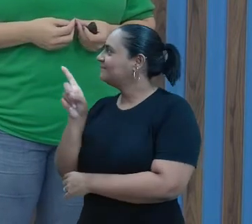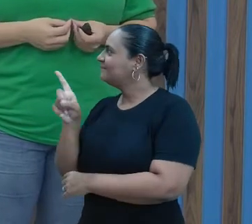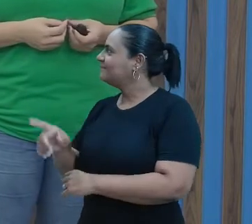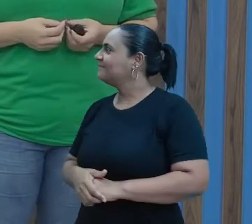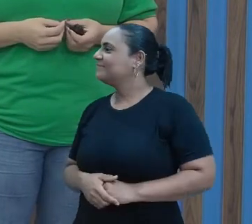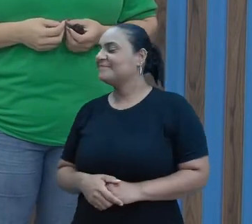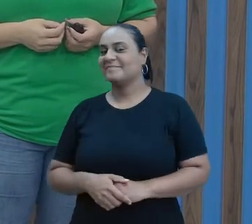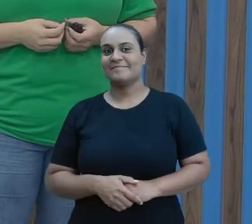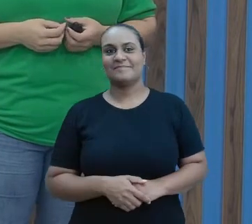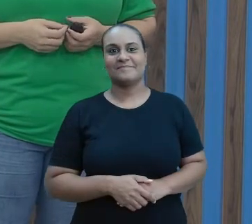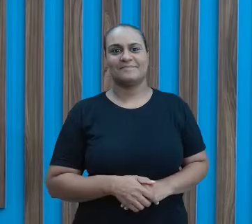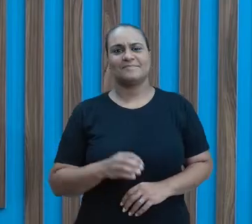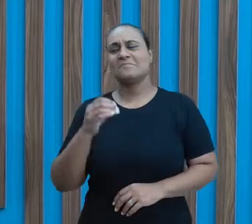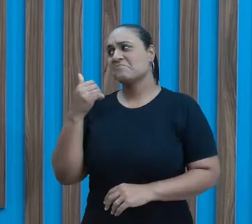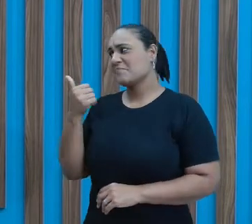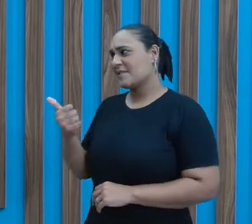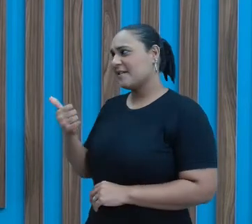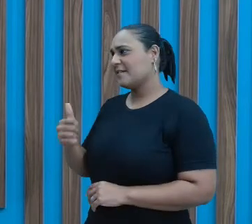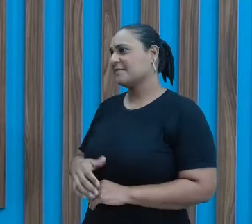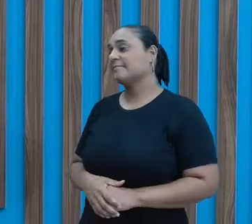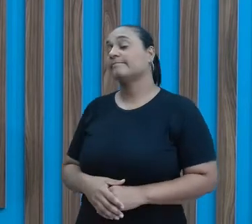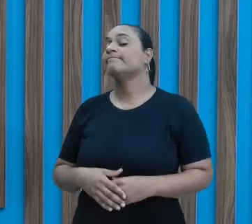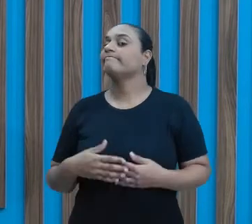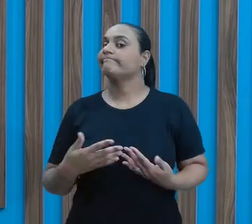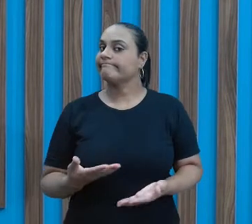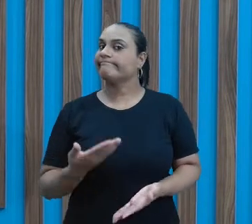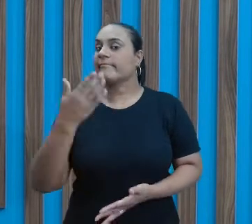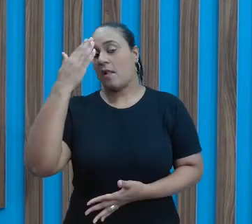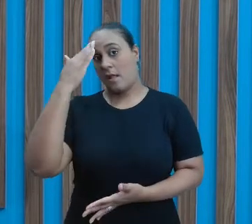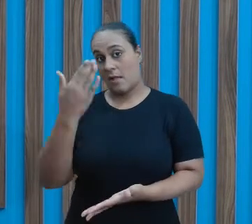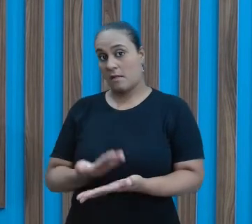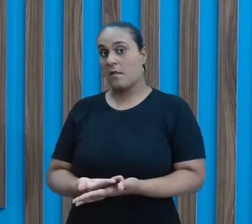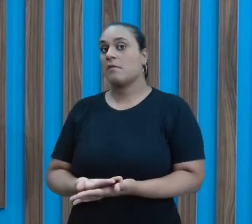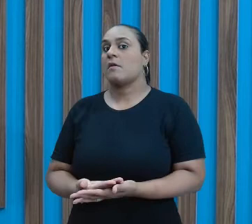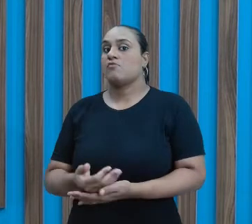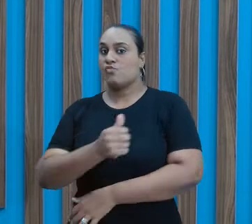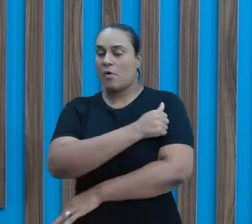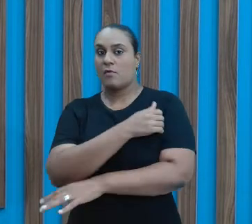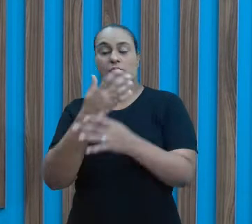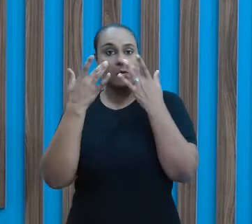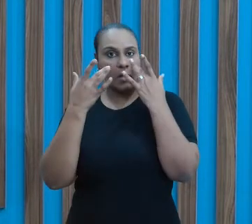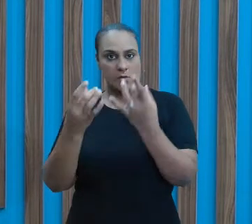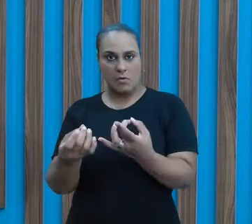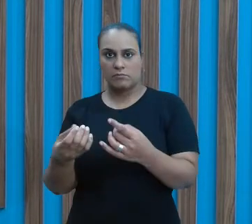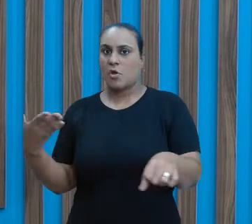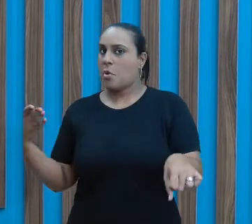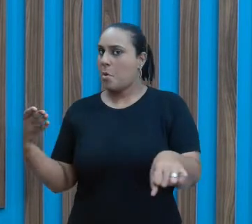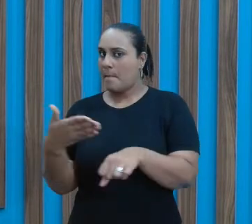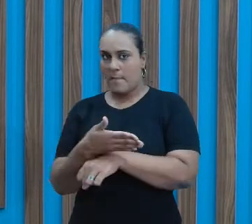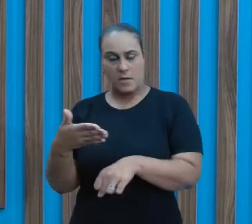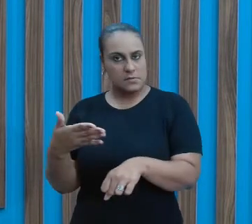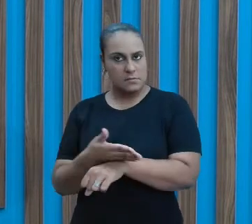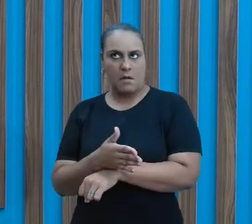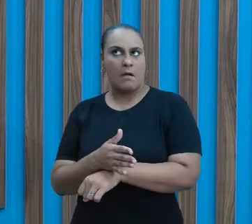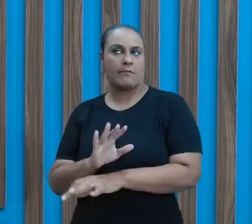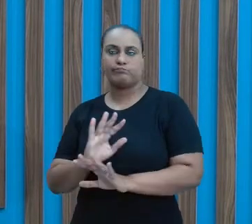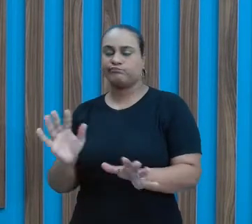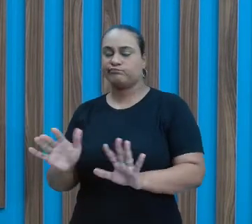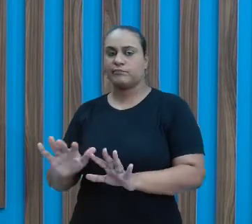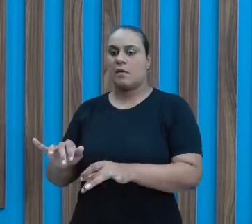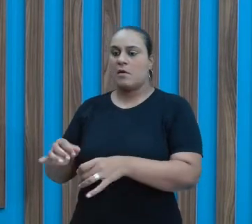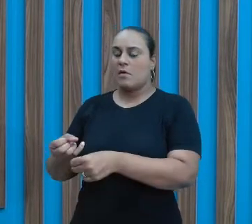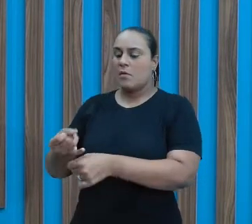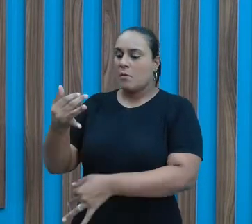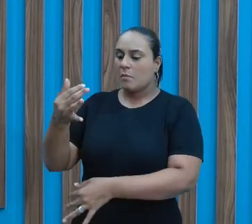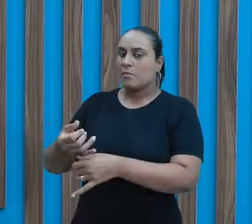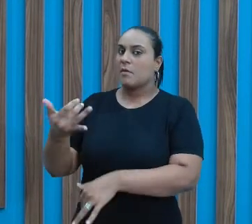tudo certinho aí, professora? Acredito que eles estão bastante atentos, não estão ainda falando no chat. Eu estou aguardando a resposta,